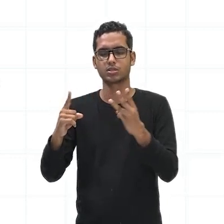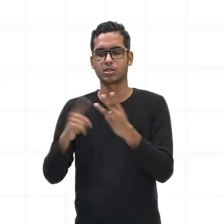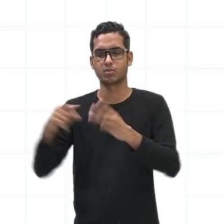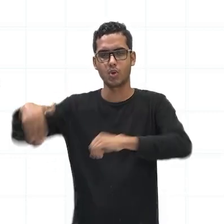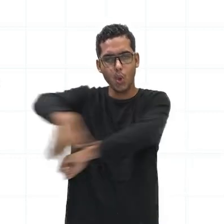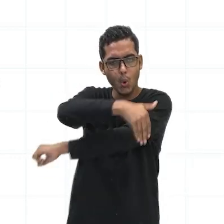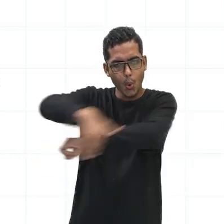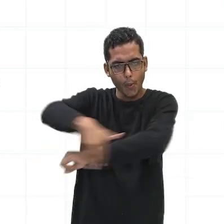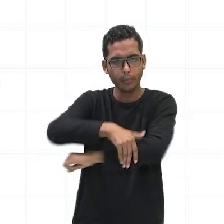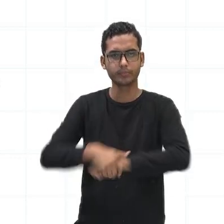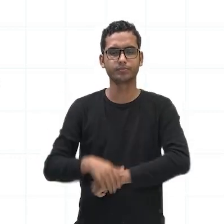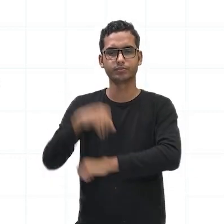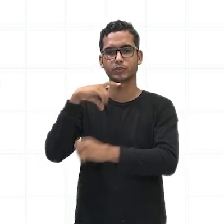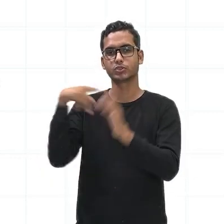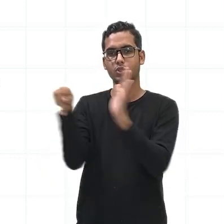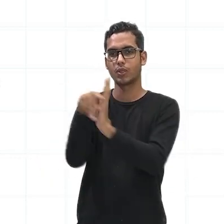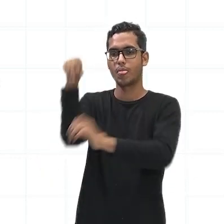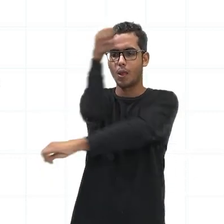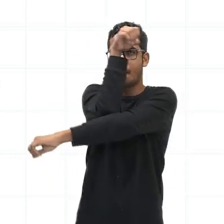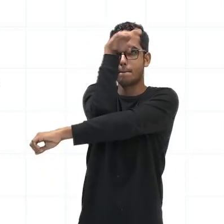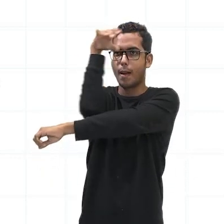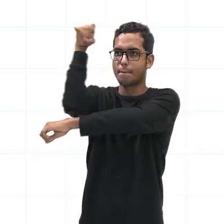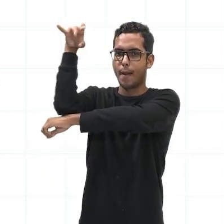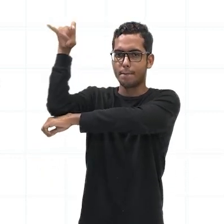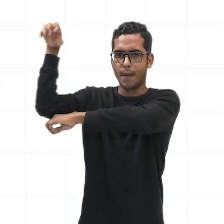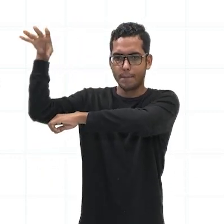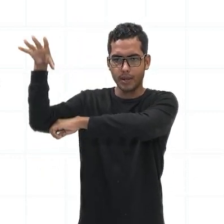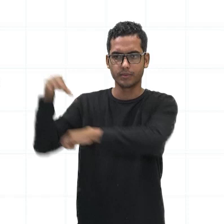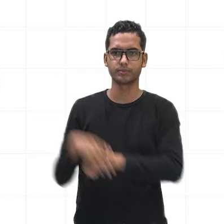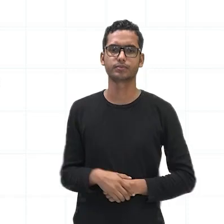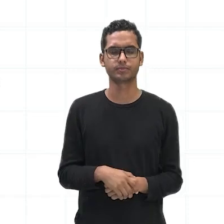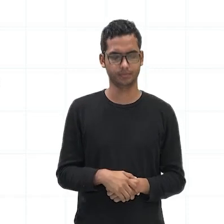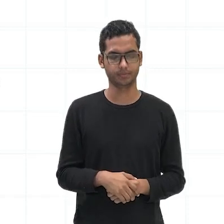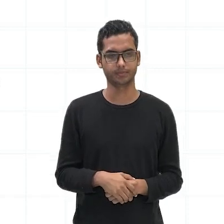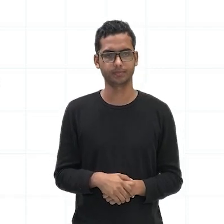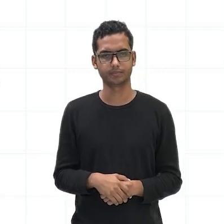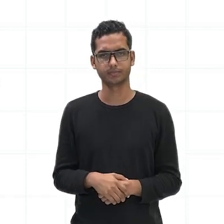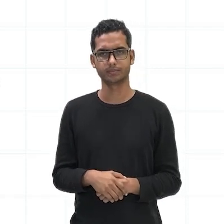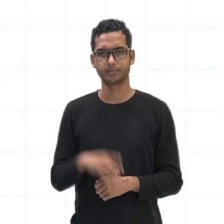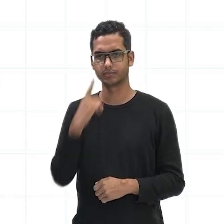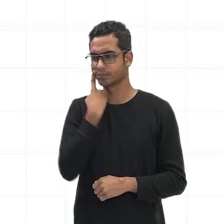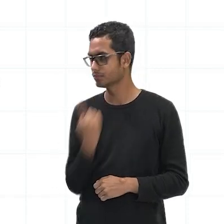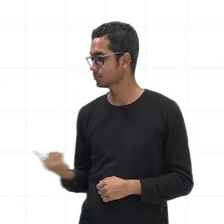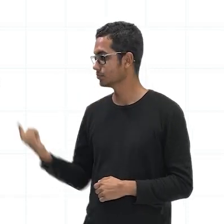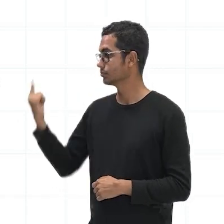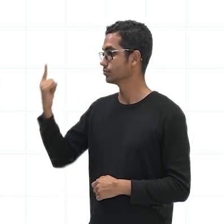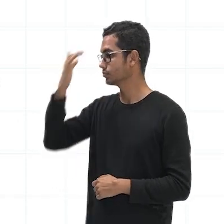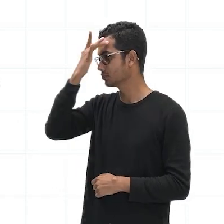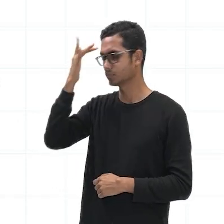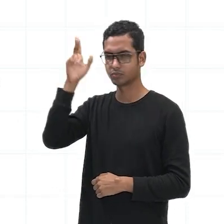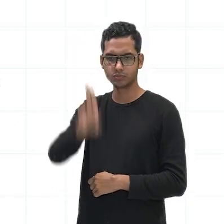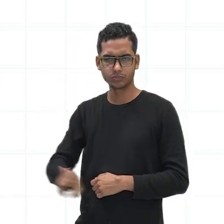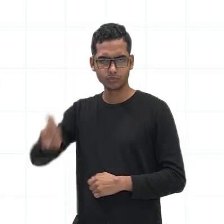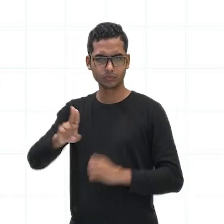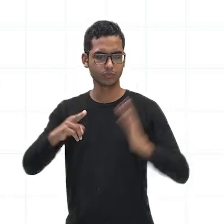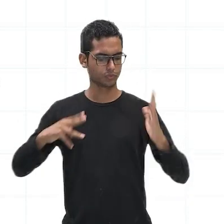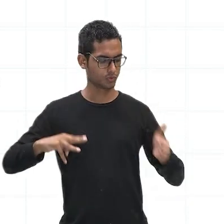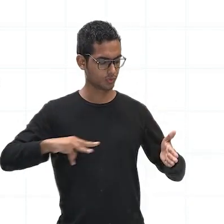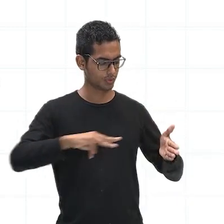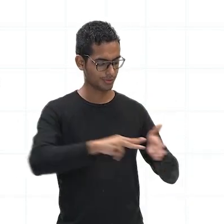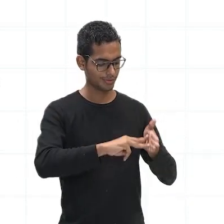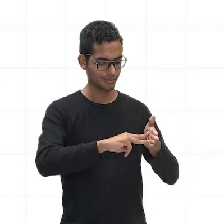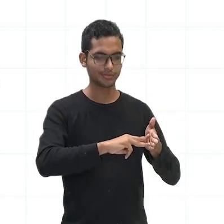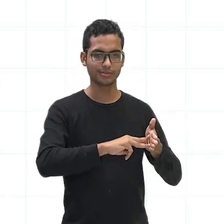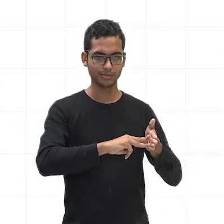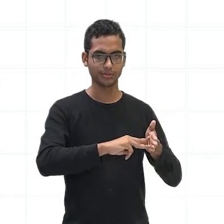observar, né, aí nessa imagem essa pessoa aí que está utilizando aí